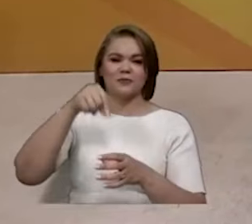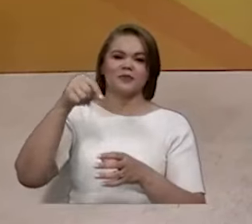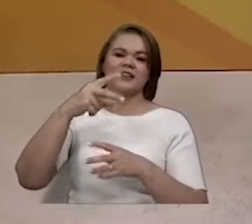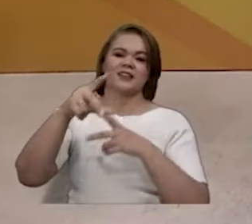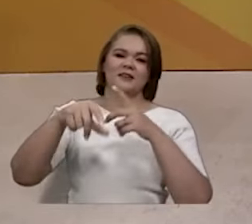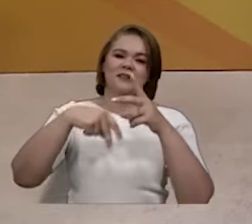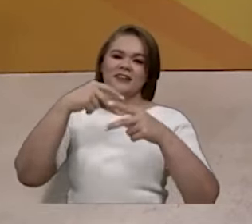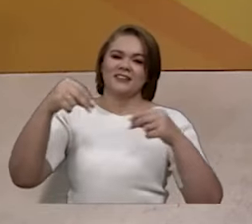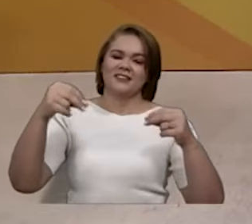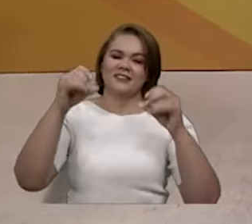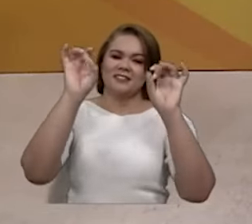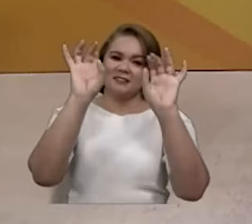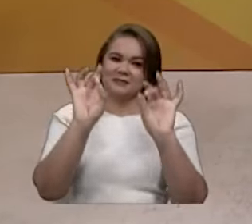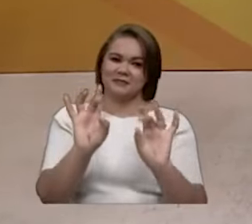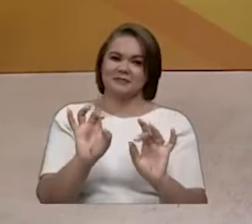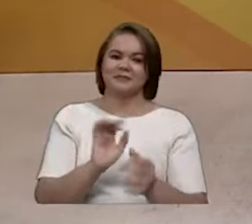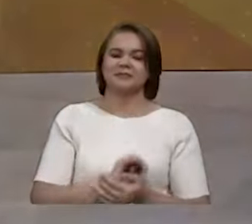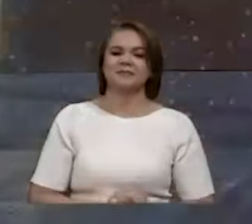Prêmio Especial!